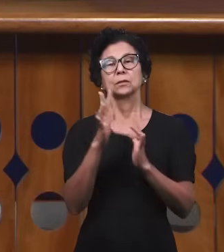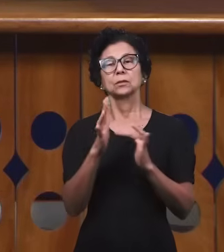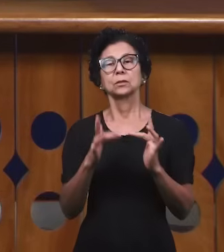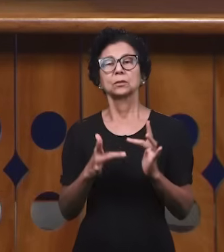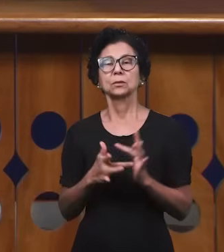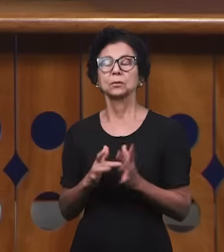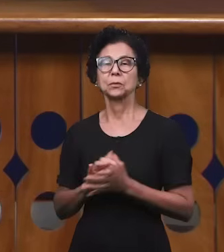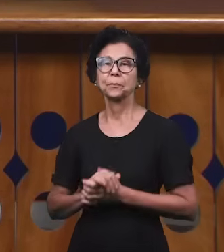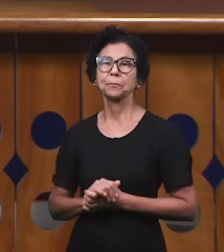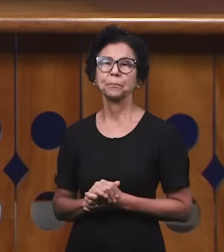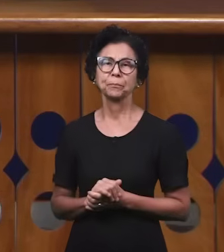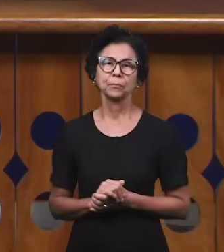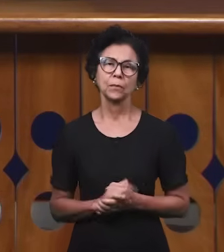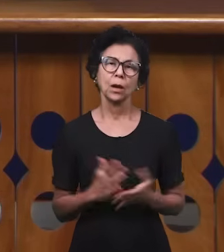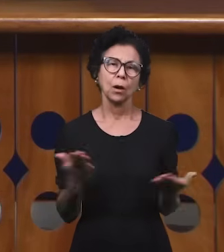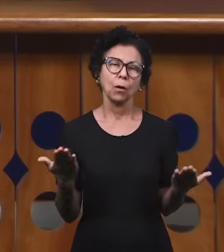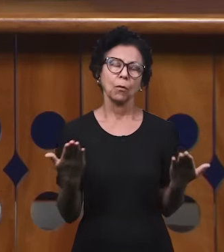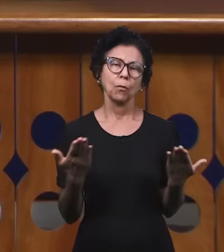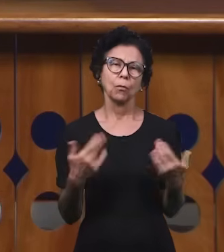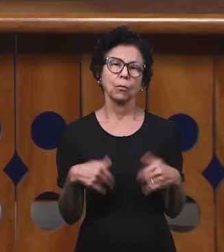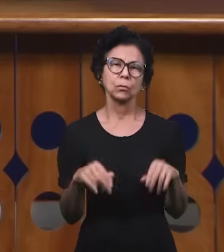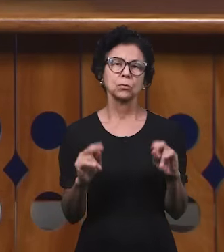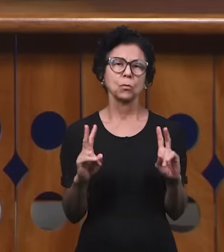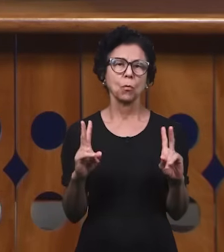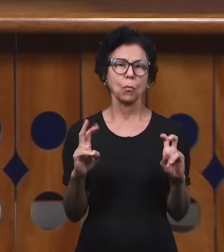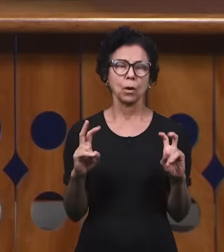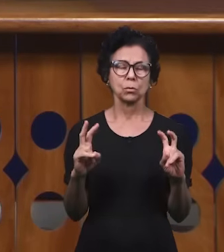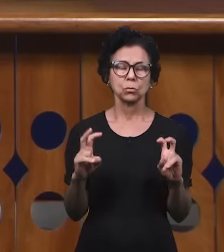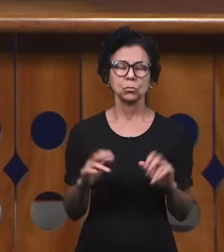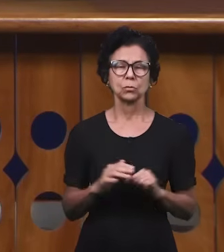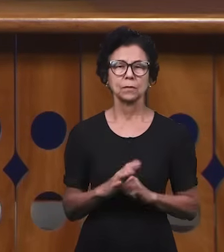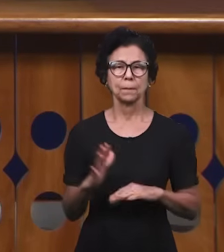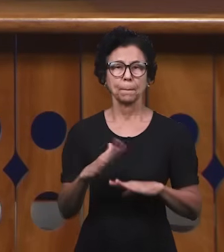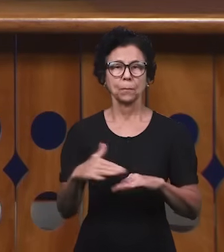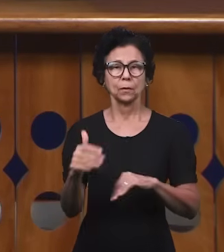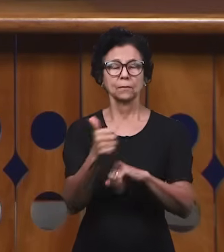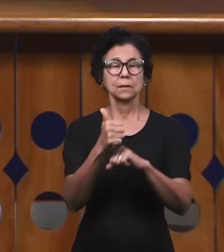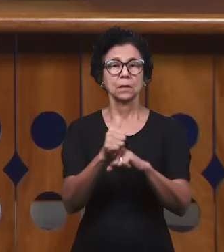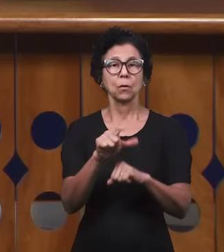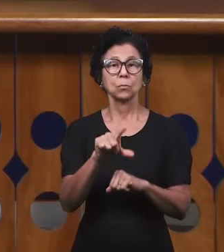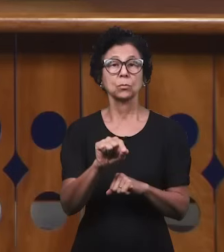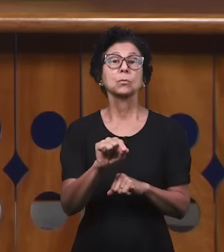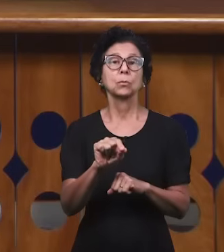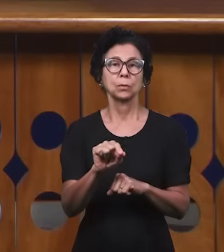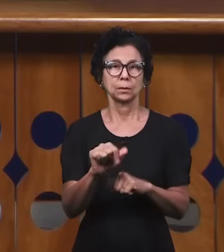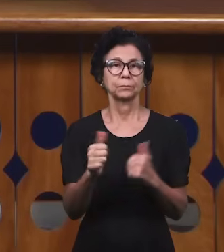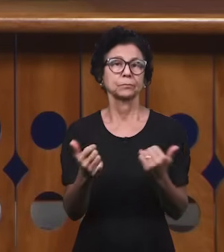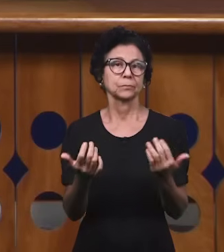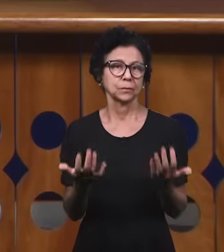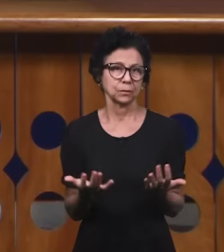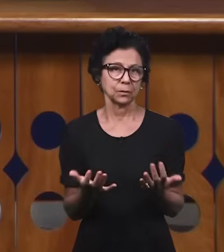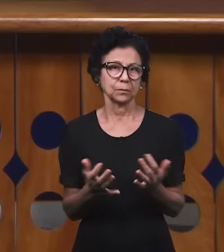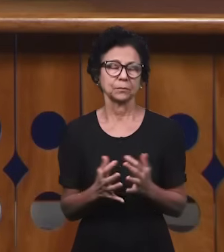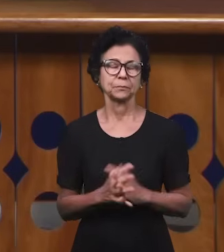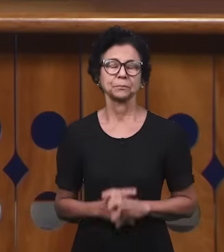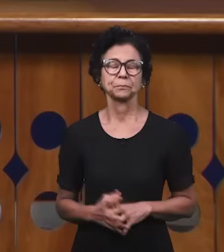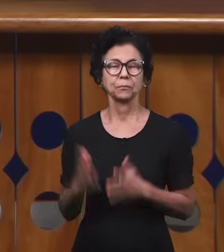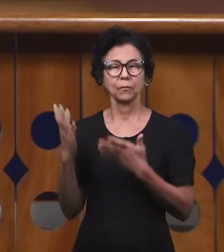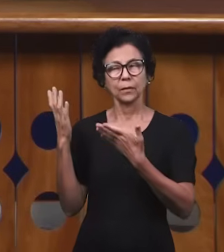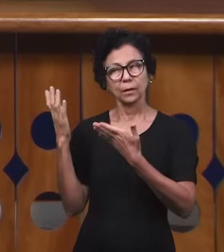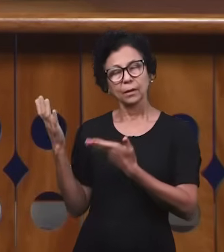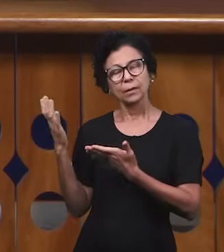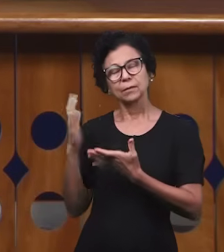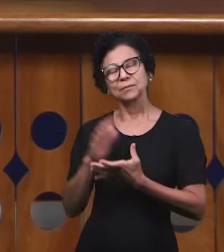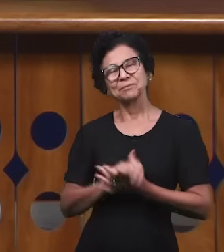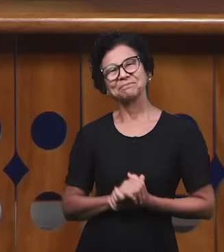uma vez para falar um pouco sobre escolha da profissão. Como nós podemos ver na nossa projeção, dentro